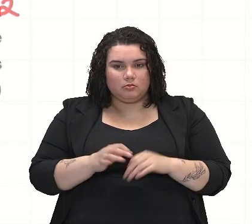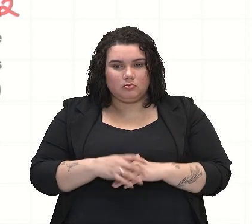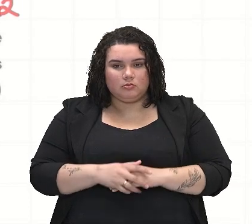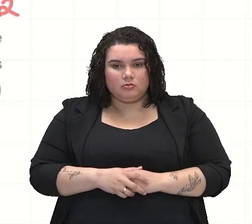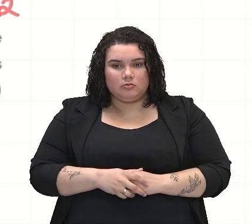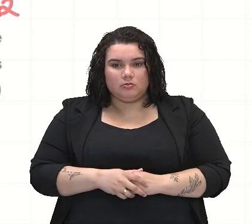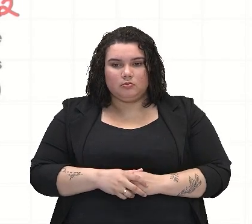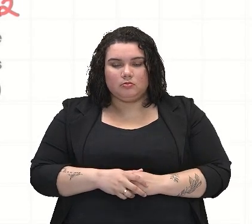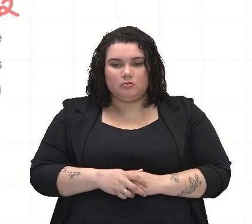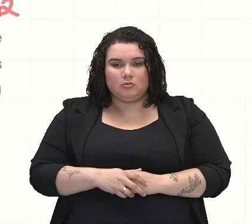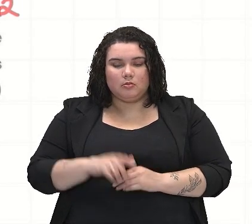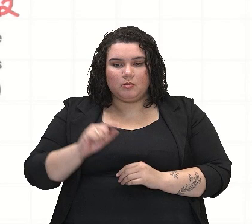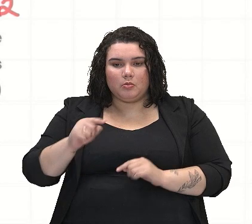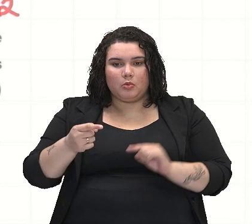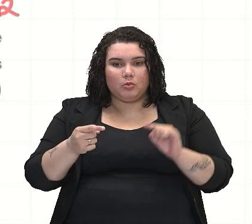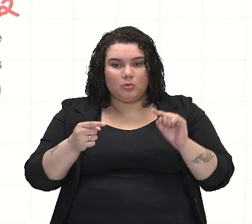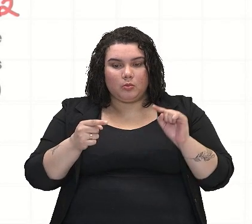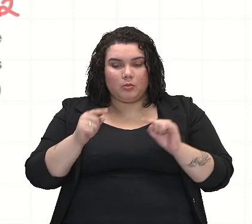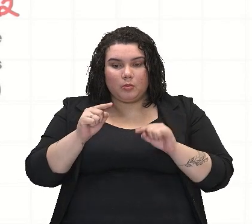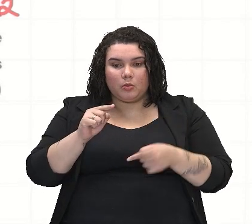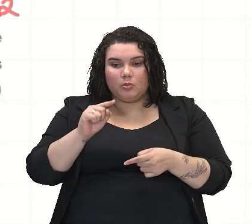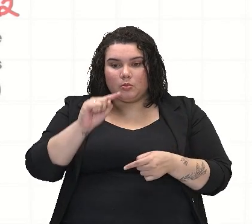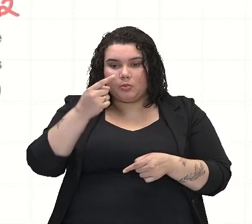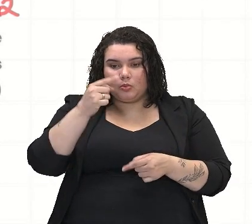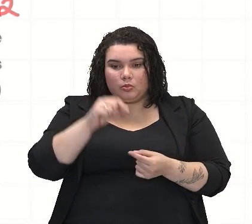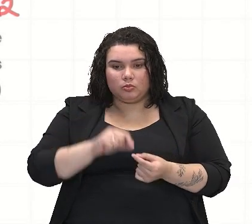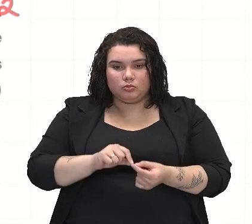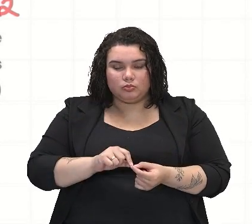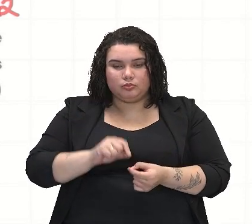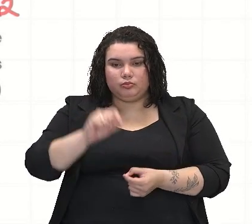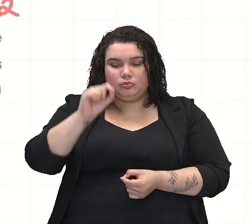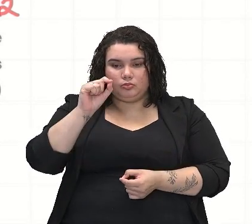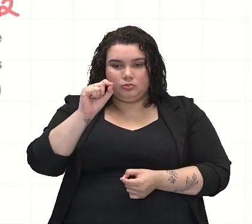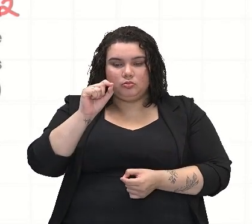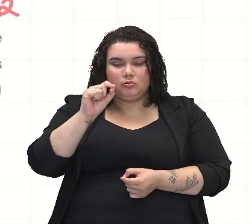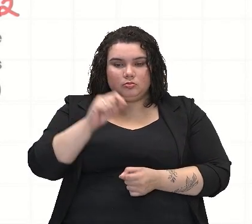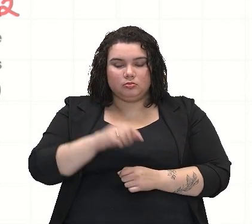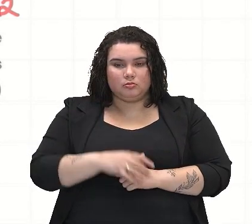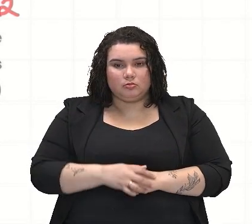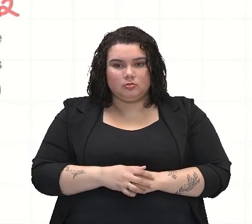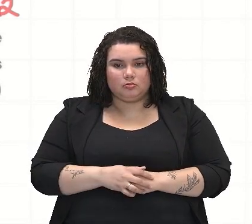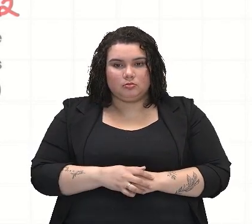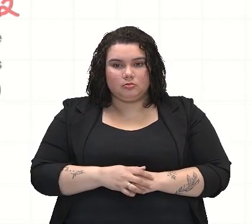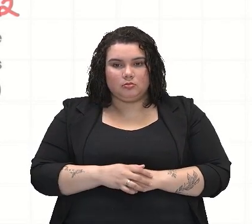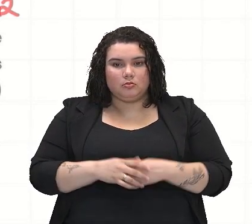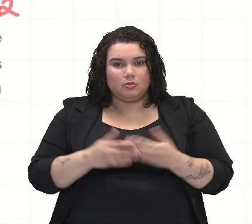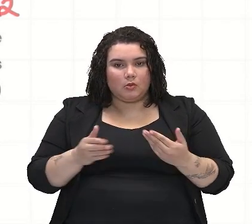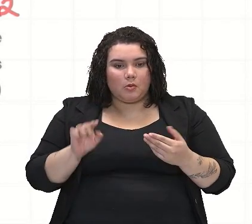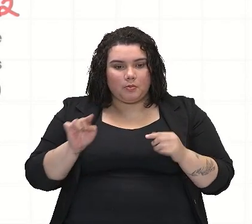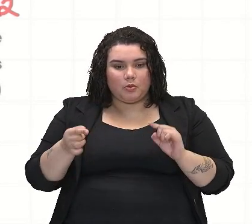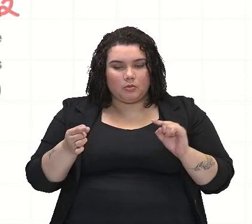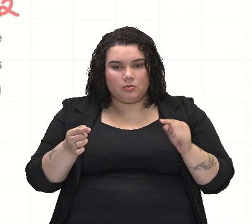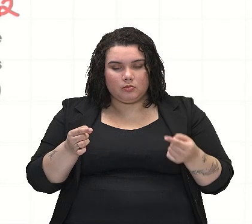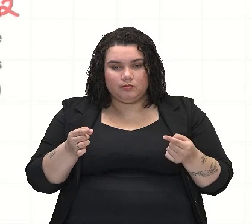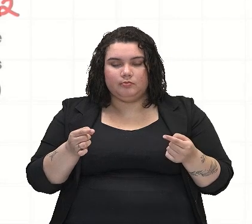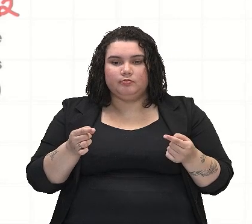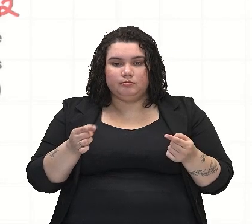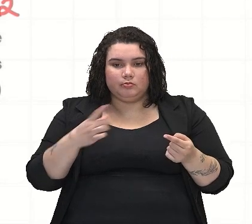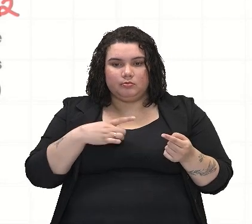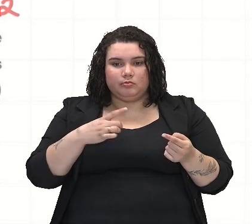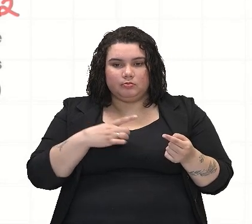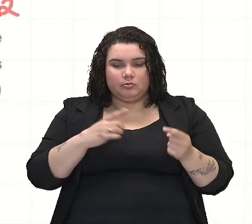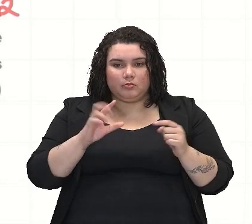unindo um ponto ao outro, né, como com dois pontos, o que, que nós podemos fazer, né, unindo dois pontos nós temos